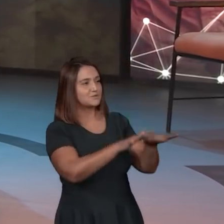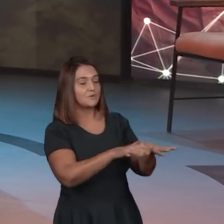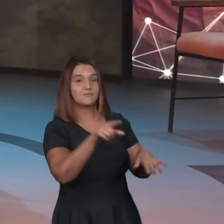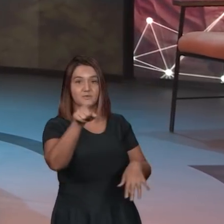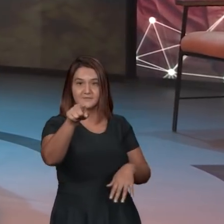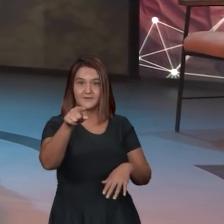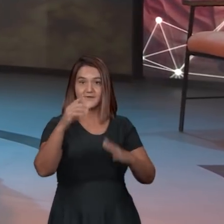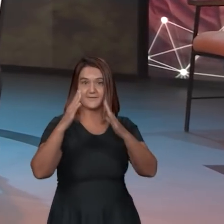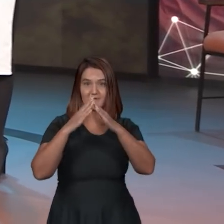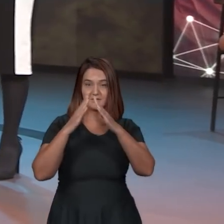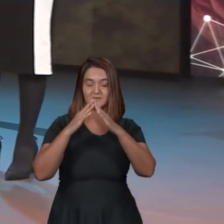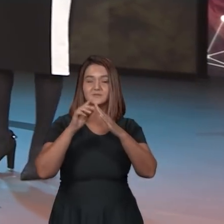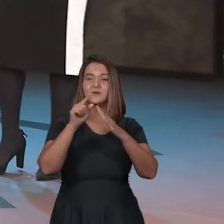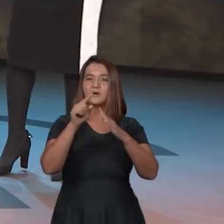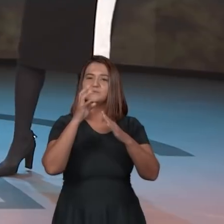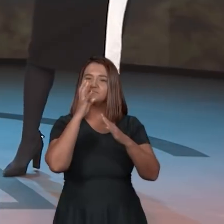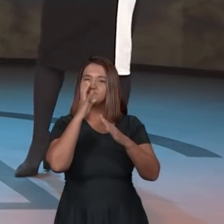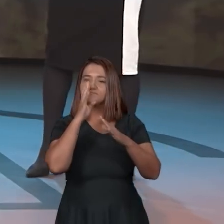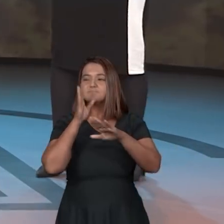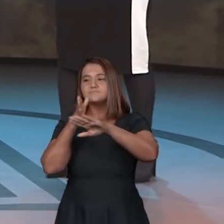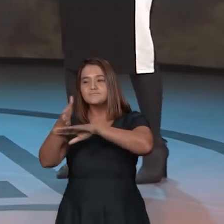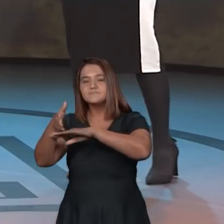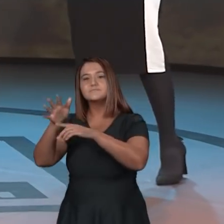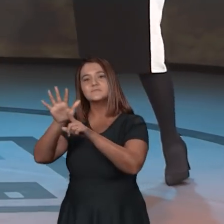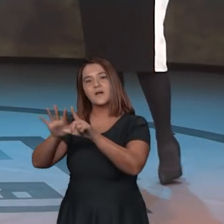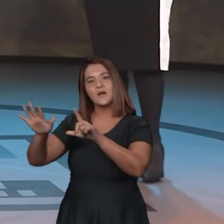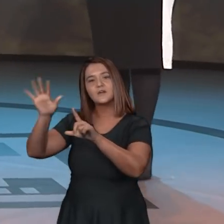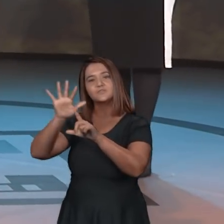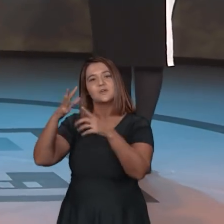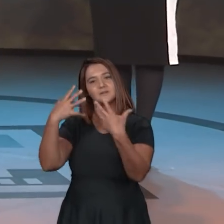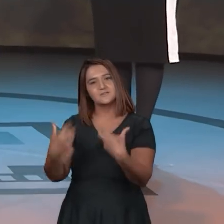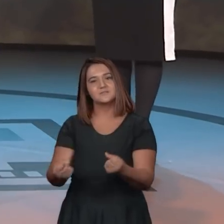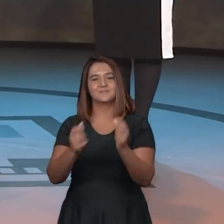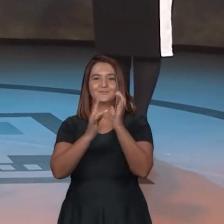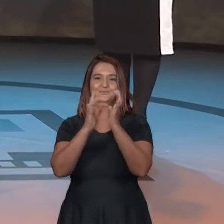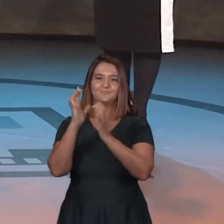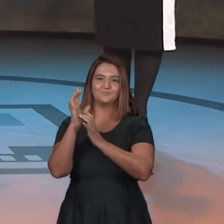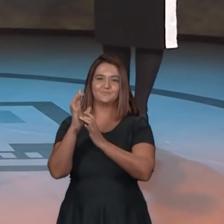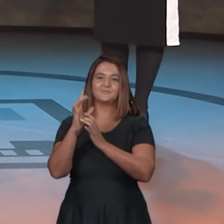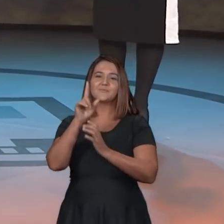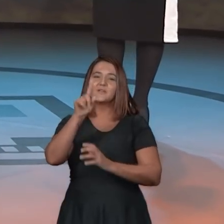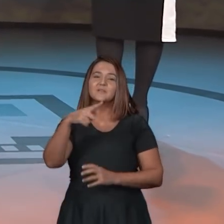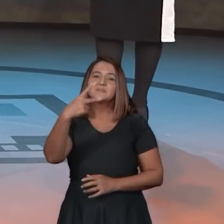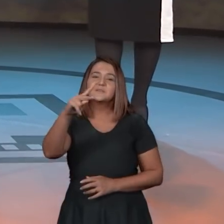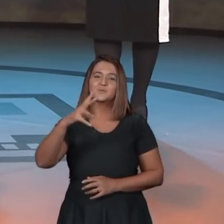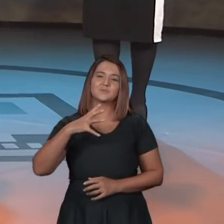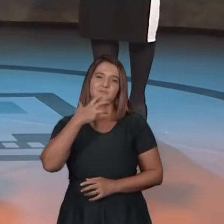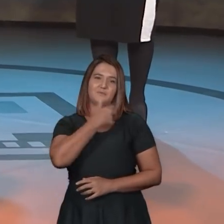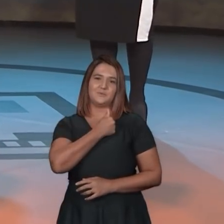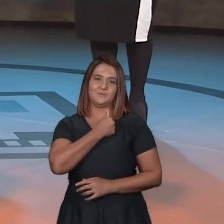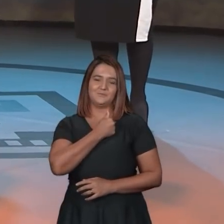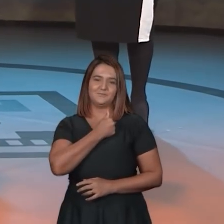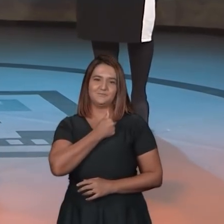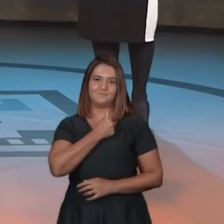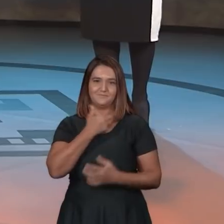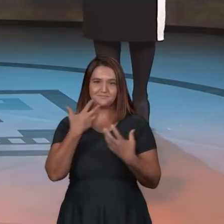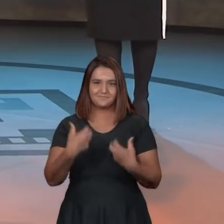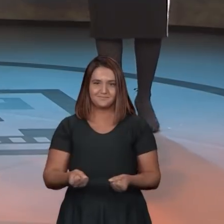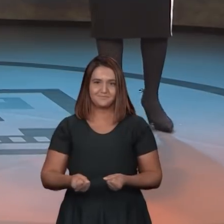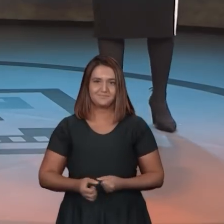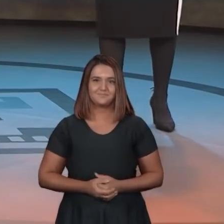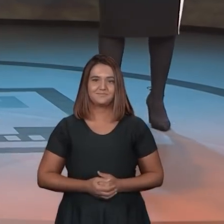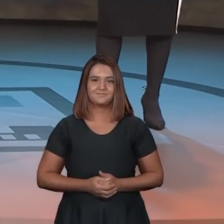casa, enquanto eles cantarem, acesse lá. Aceite a Jesus como seu salvador pessoal. Aceite se preparar para o batismo em